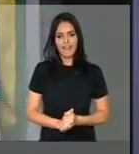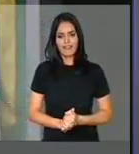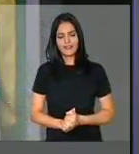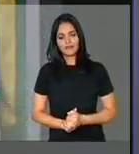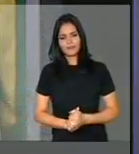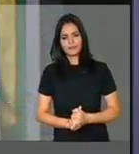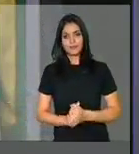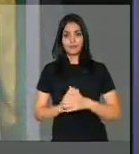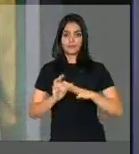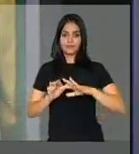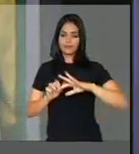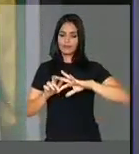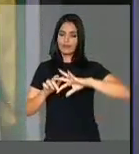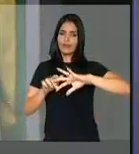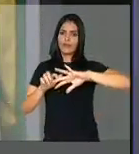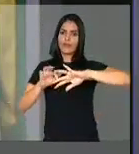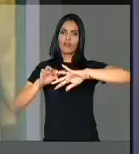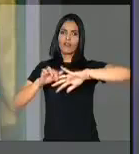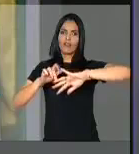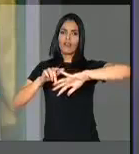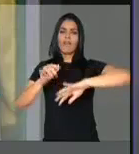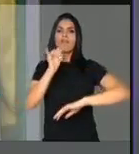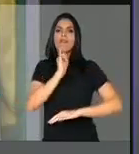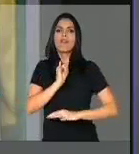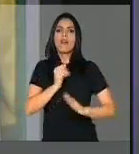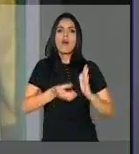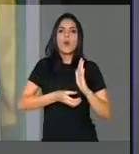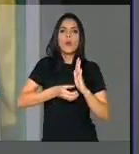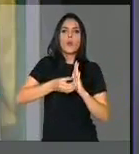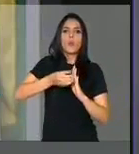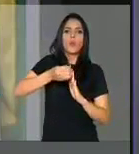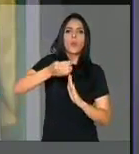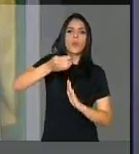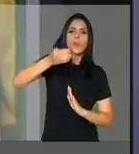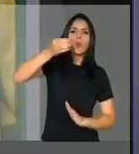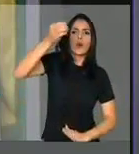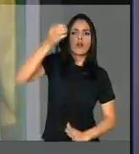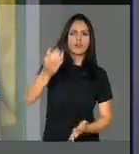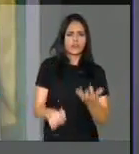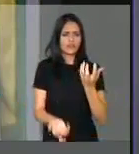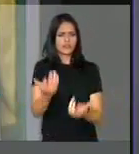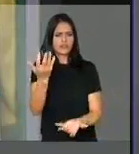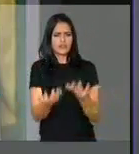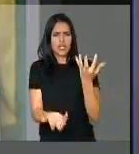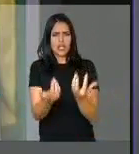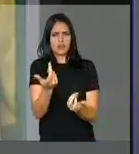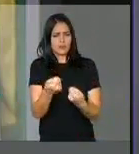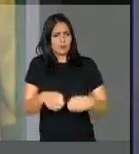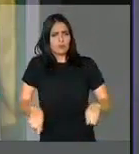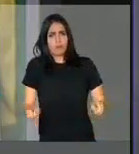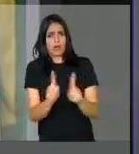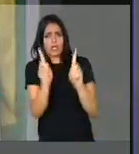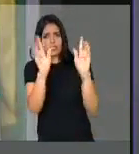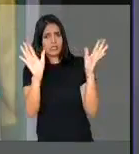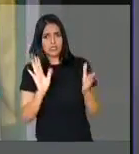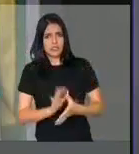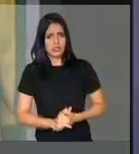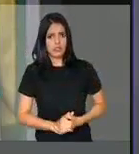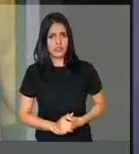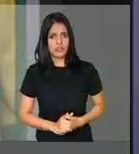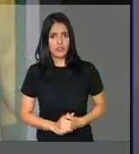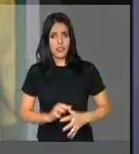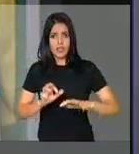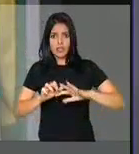essa escada simulasse um incêndio. Não precisava daquilo.